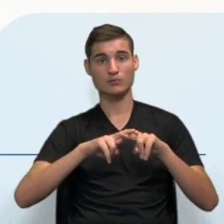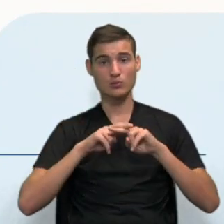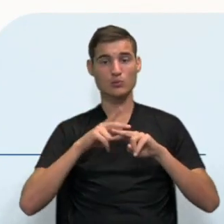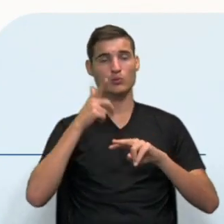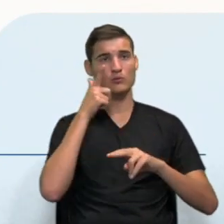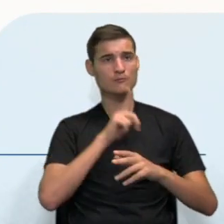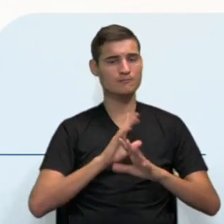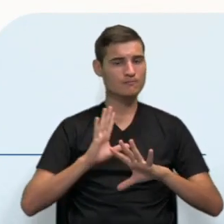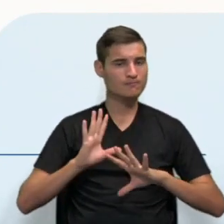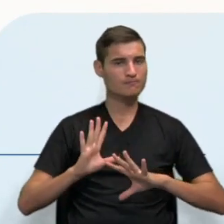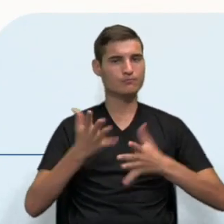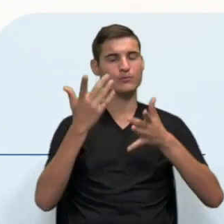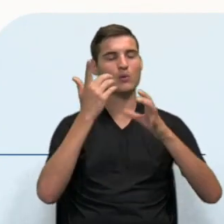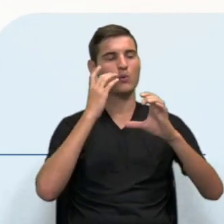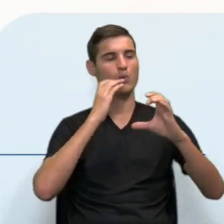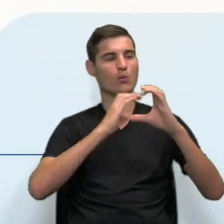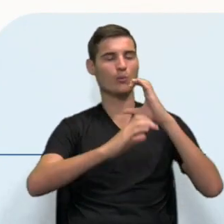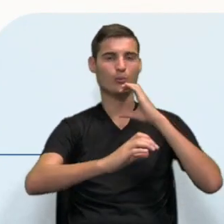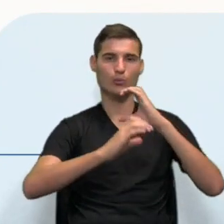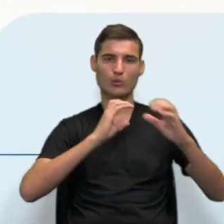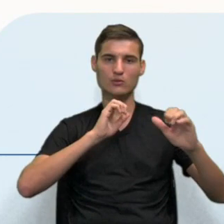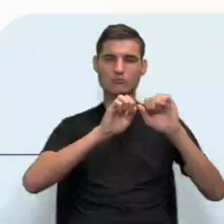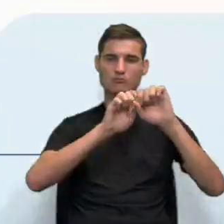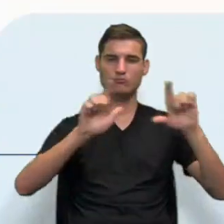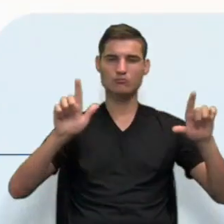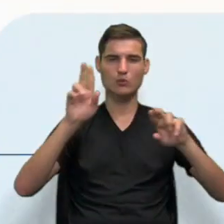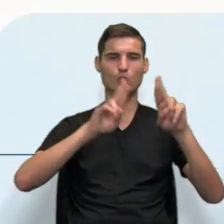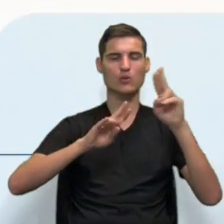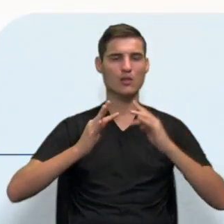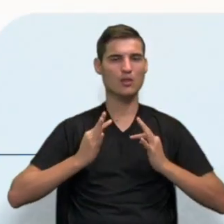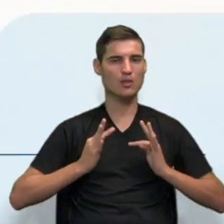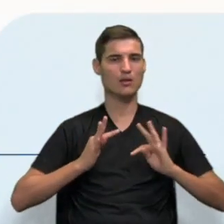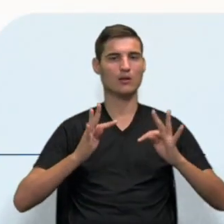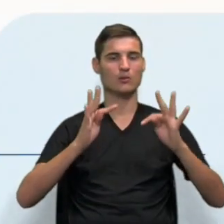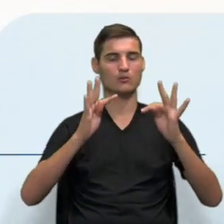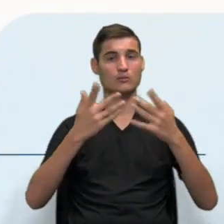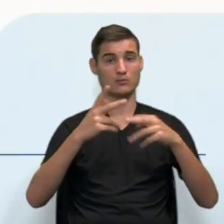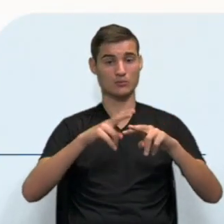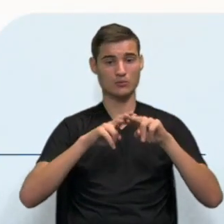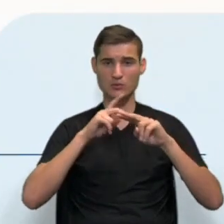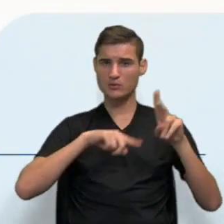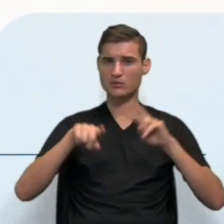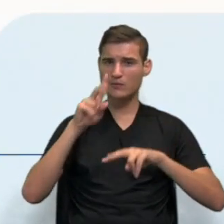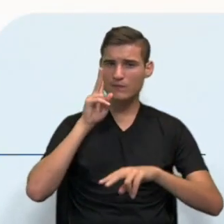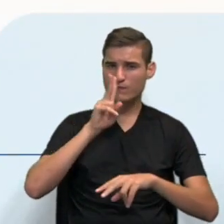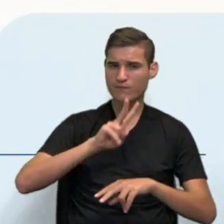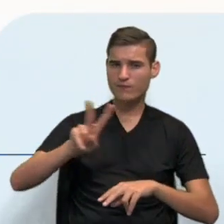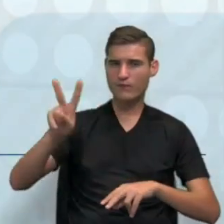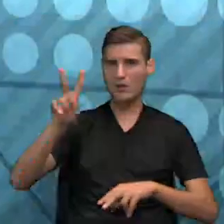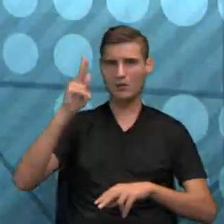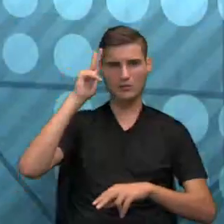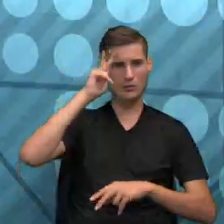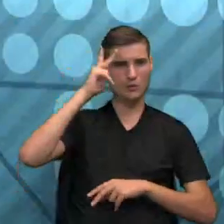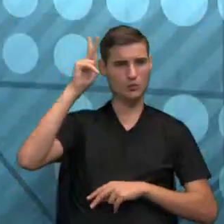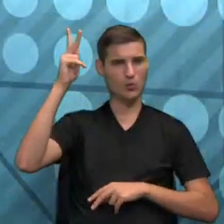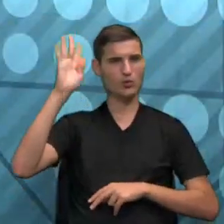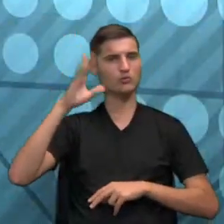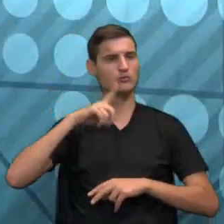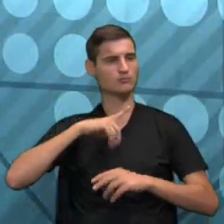aconteceu essa telecomunicação. Então, com isso, você consegue ver que a história ela está